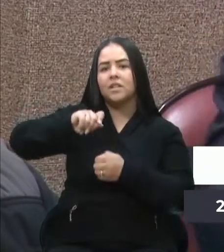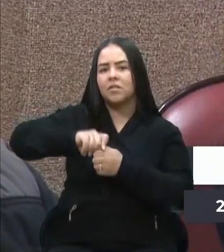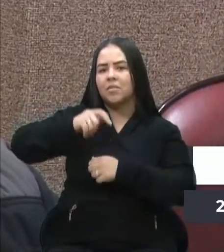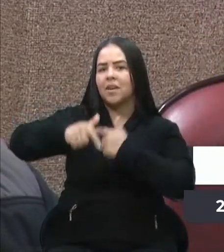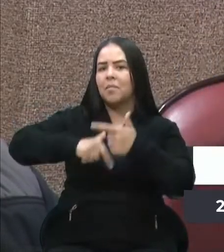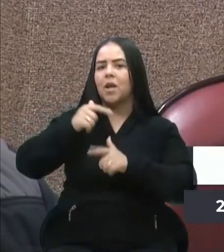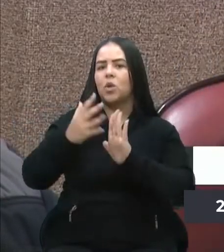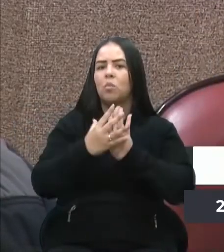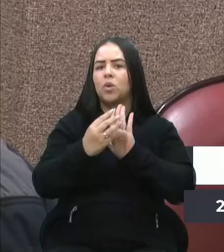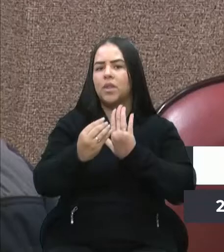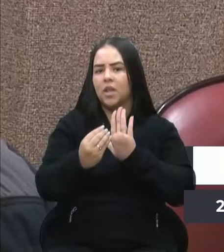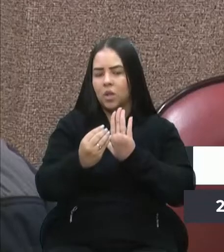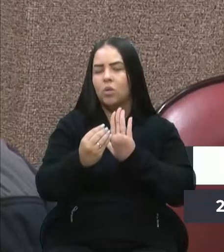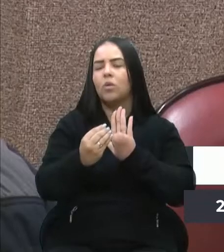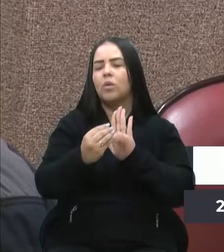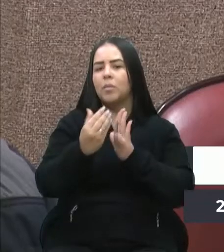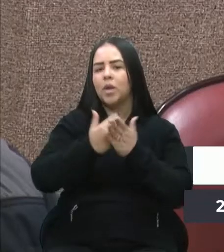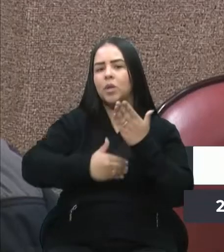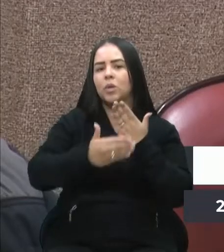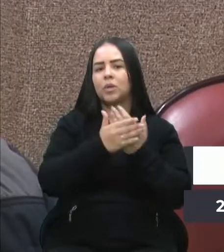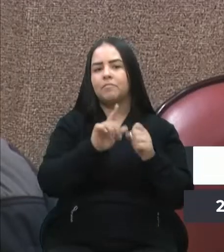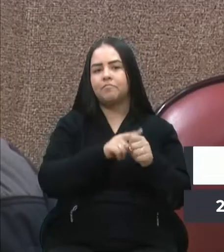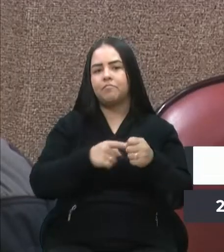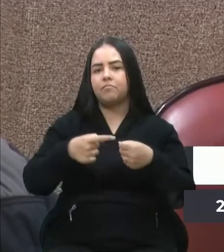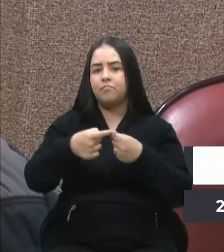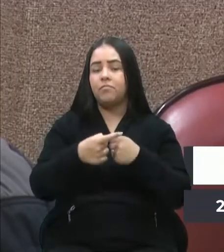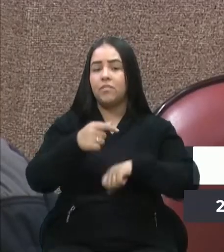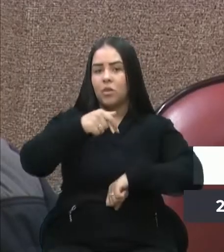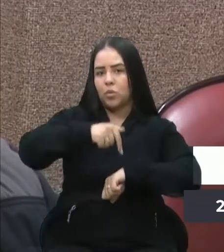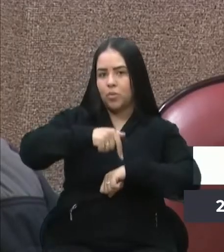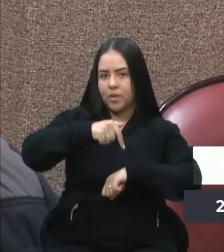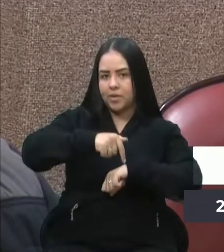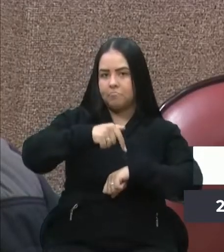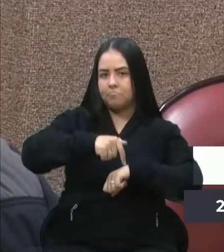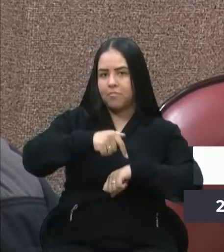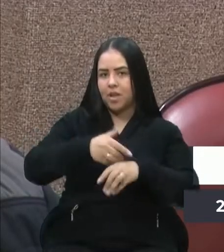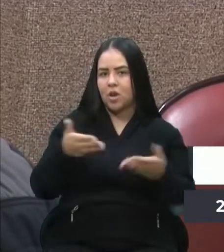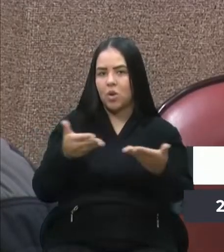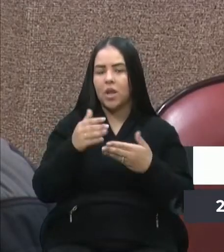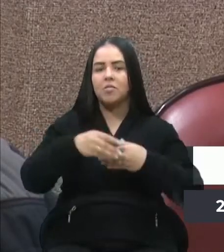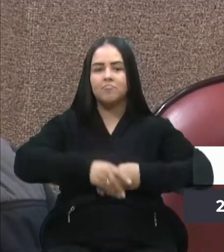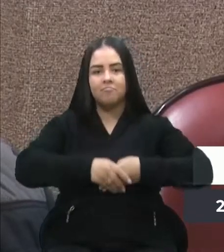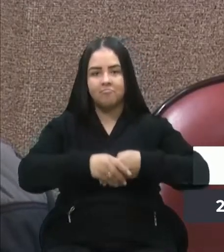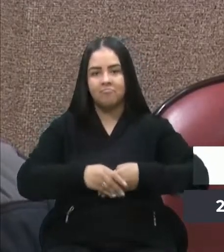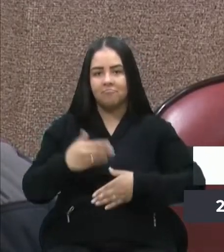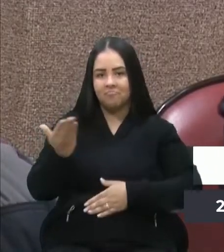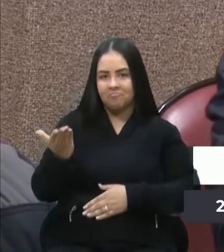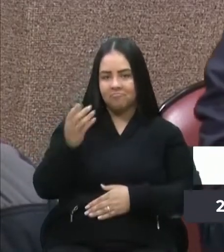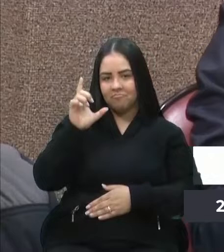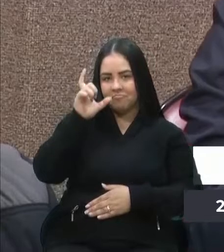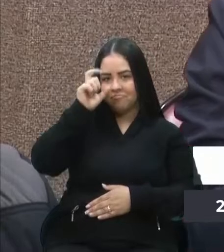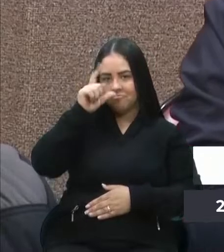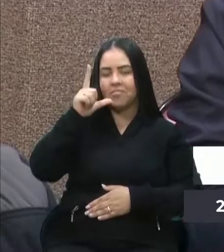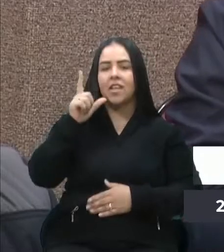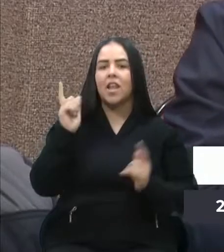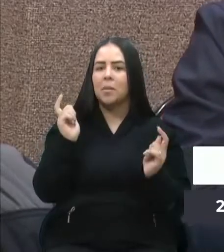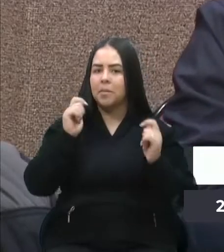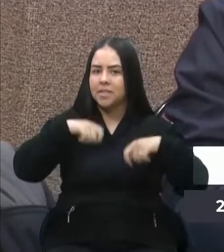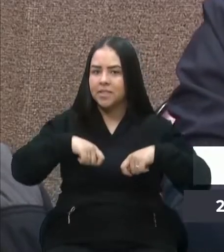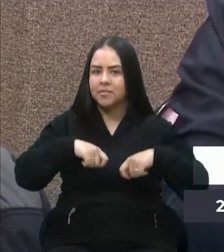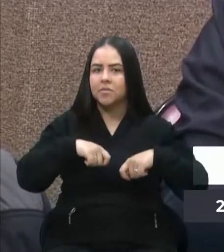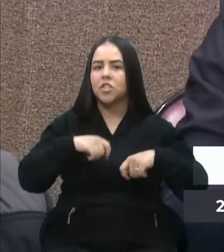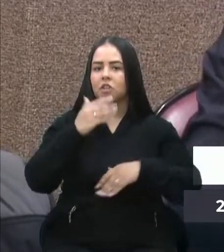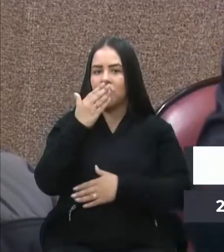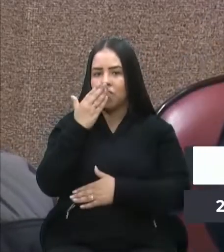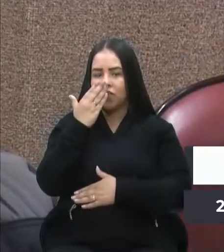para a cidade inteira. Então, nesse momento, eu lhe cumprimento, vereador Scalco, pela capacidade de enfrentar o debate,